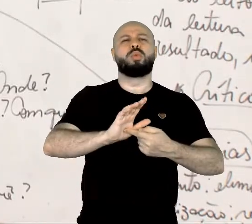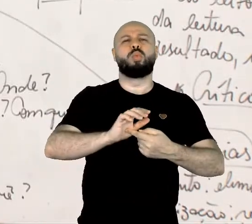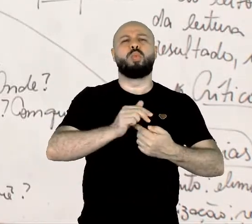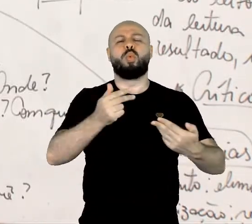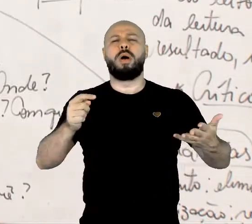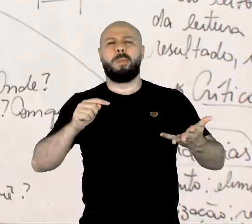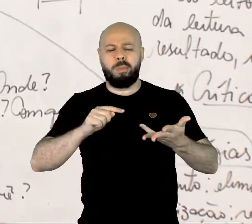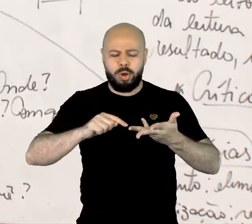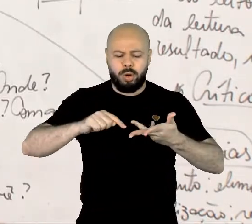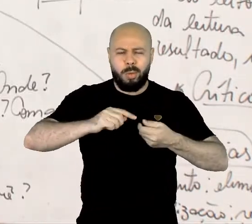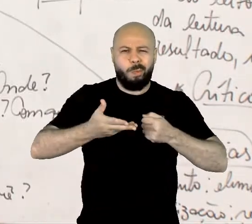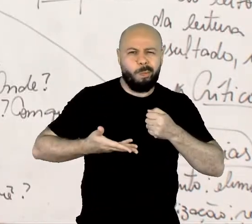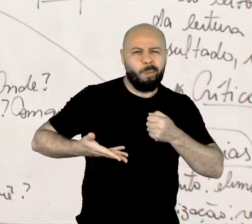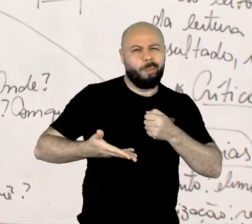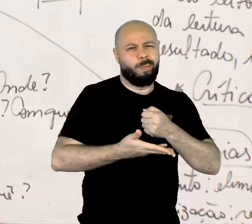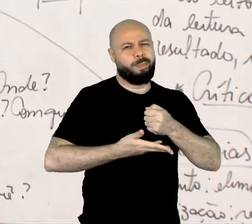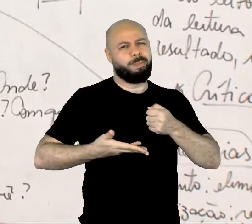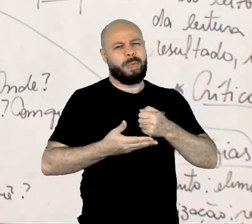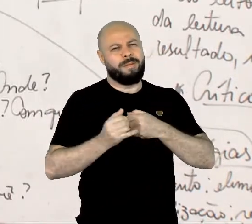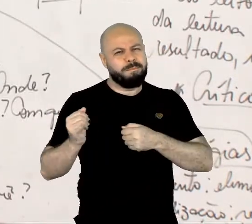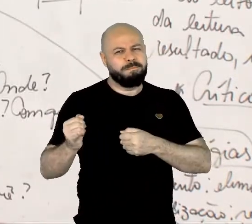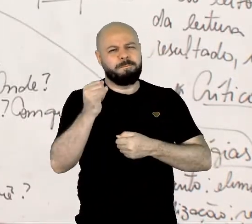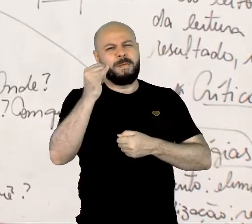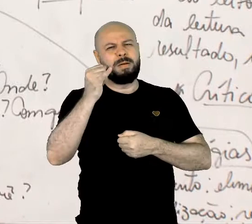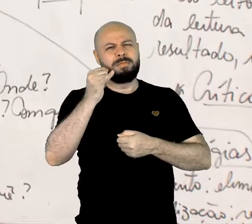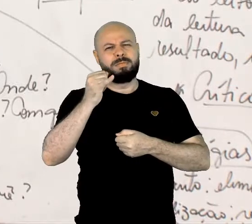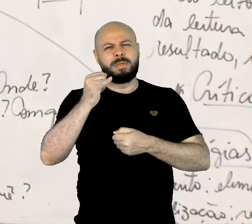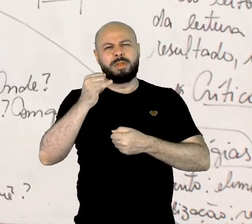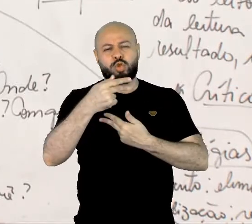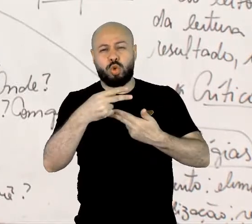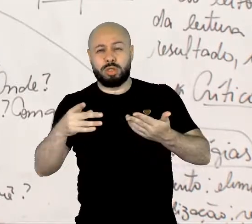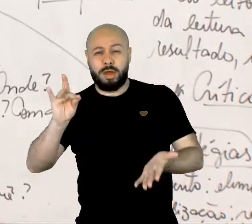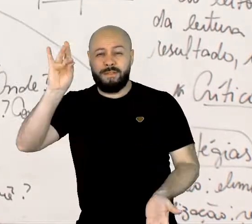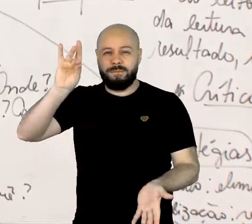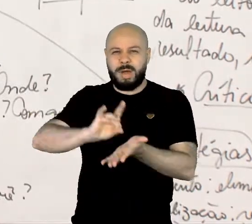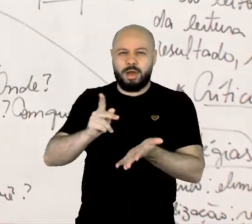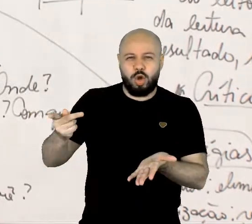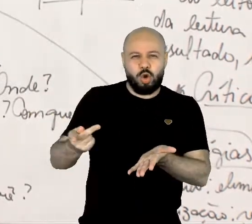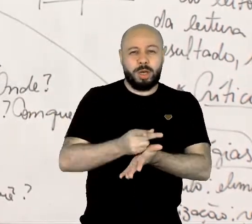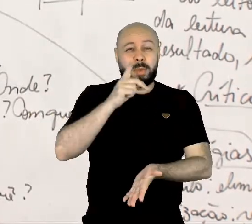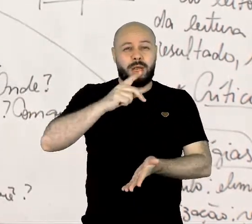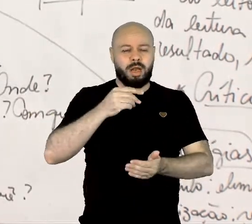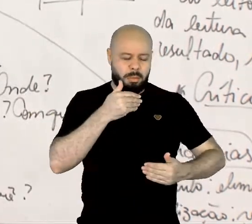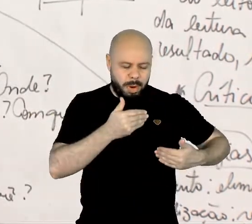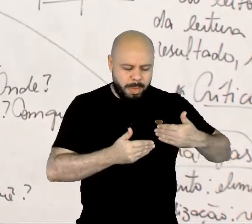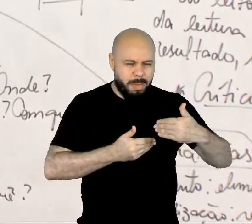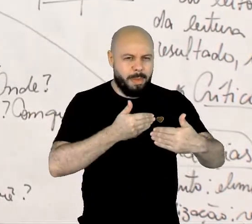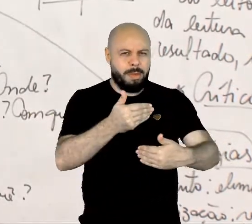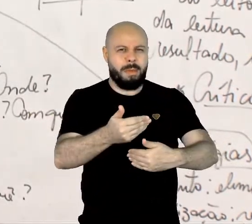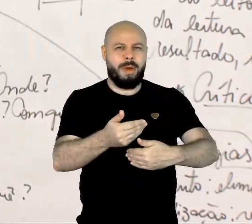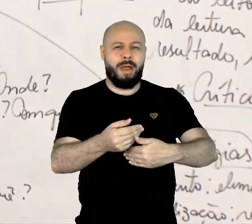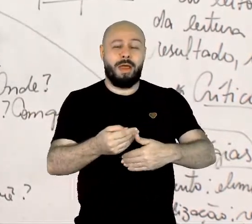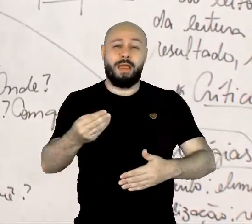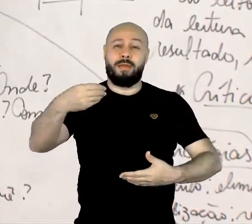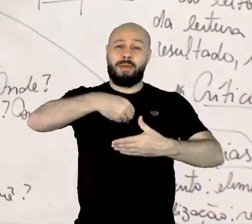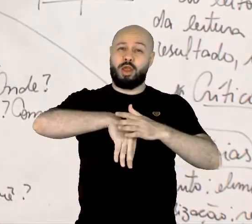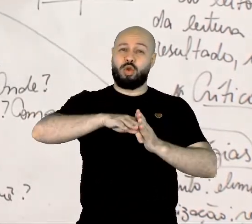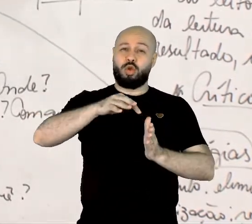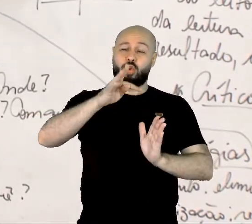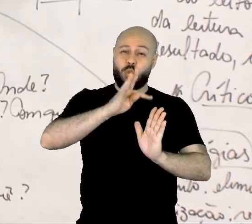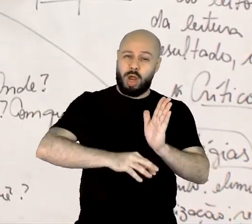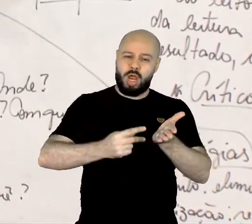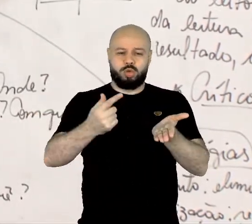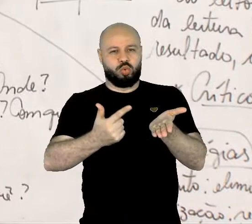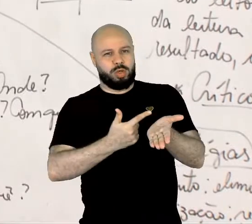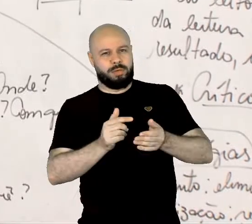pontos essenciais, os fatos principais que foram desenvolvidos no decorrer do texto, do livro.